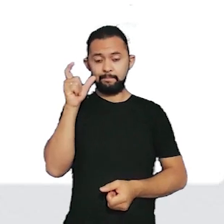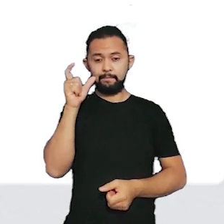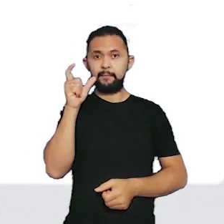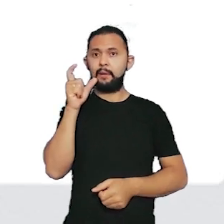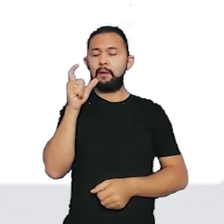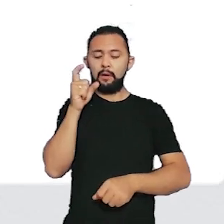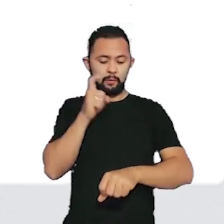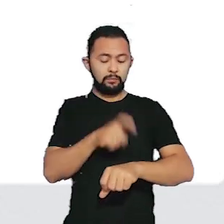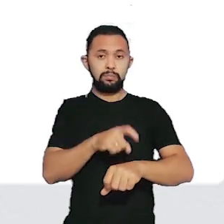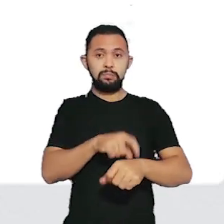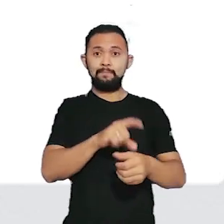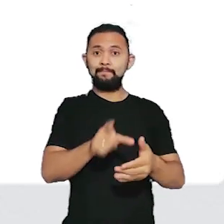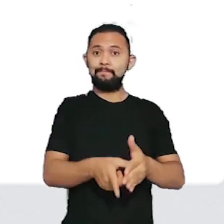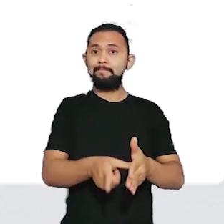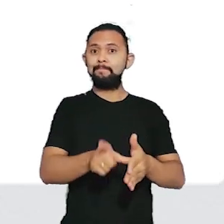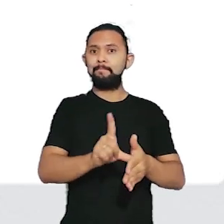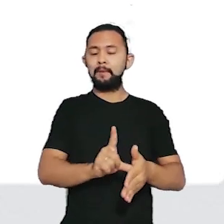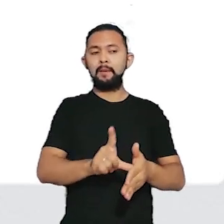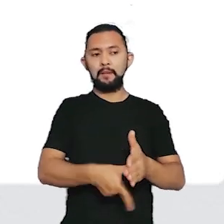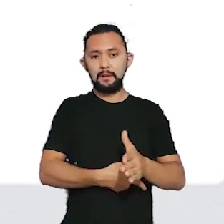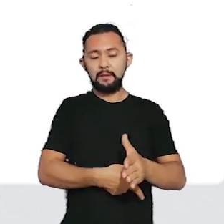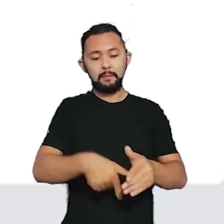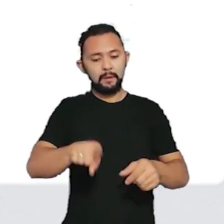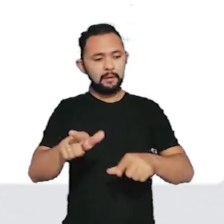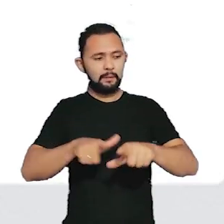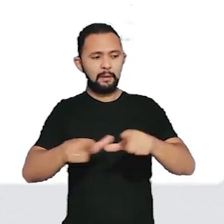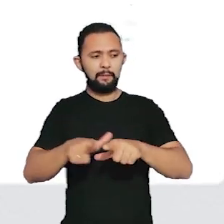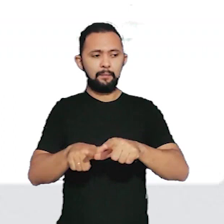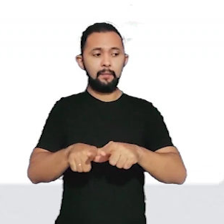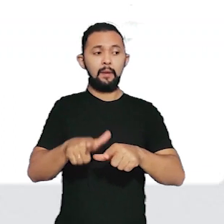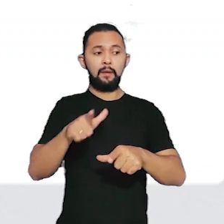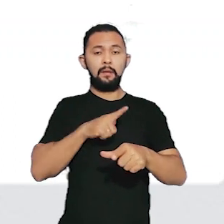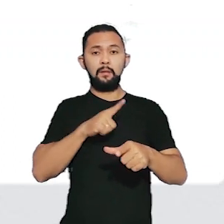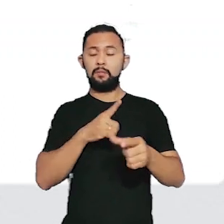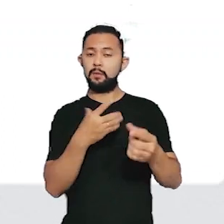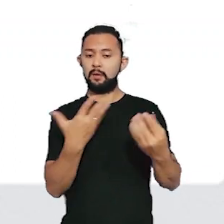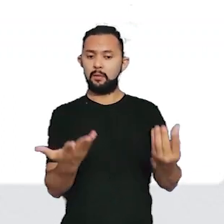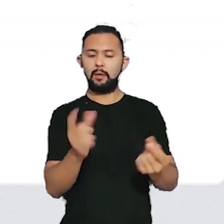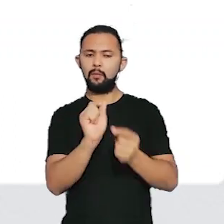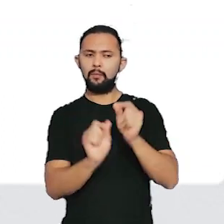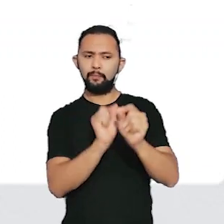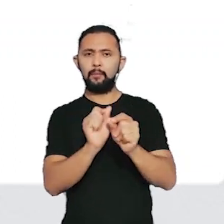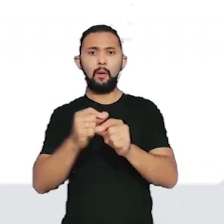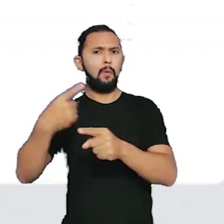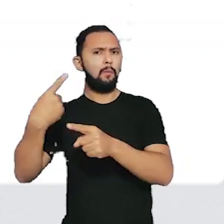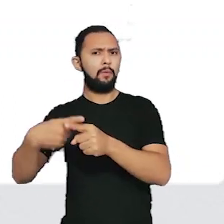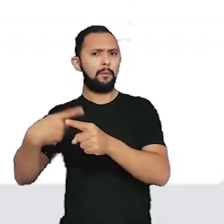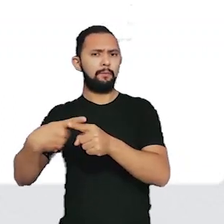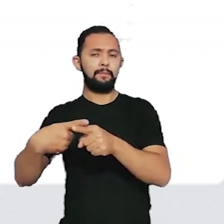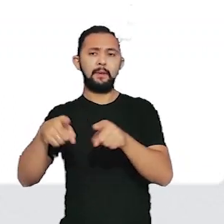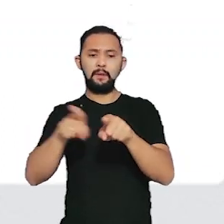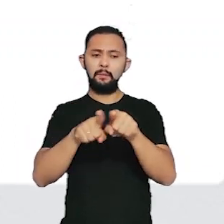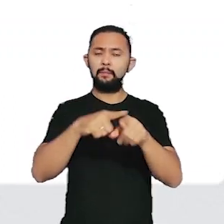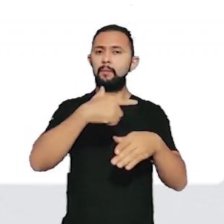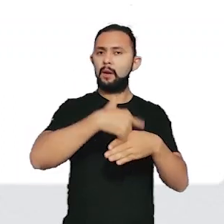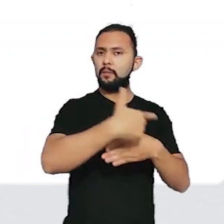Então, foi por causa disso que aconteceu isso. Então, tem uma relação de causa aí, consequência, né? Então, eu